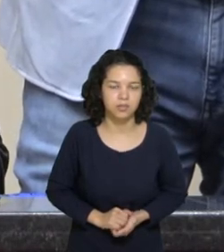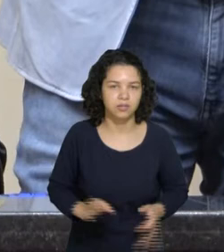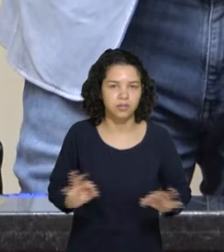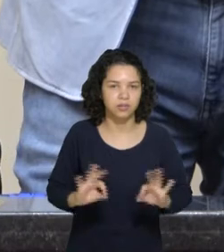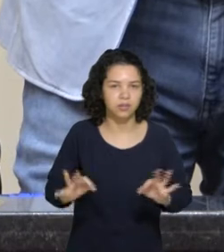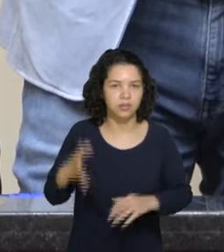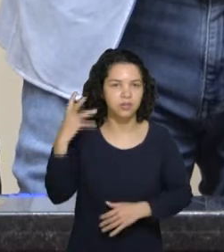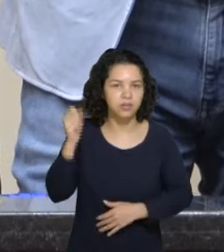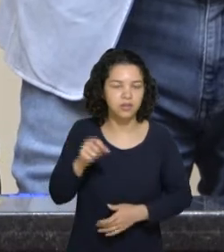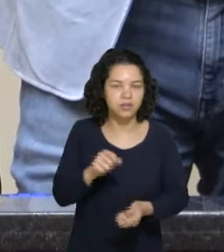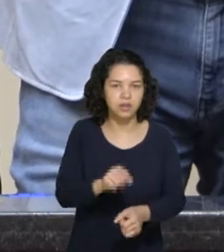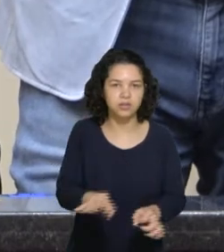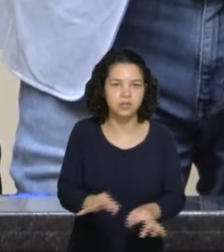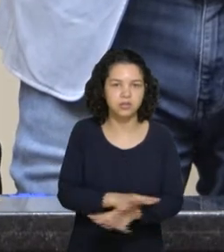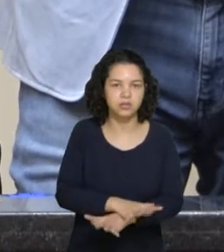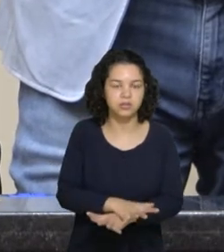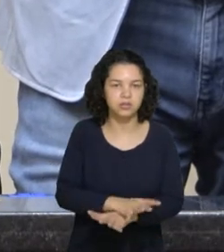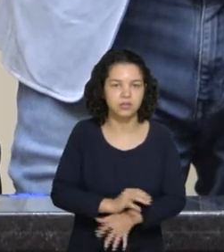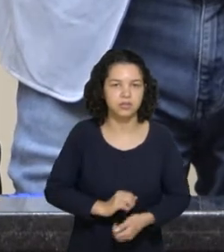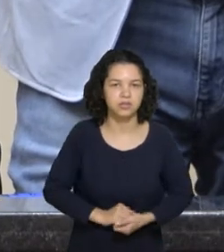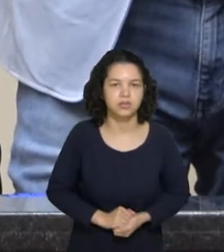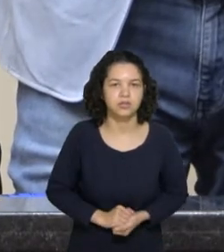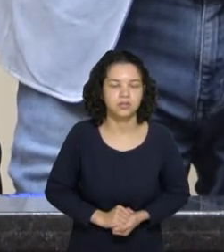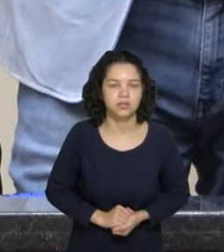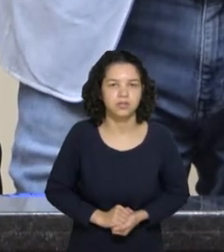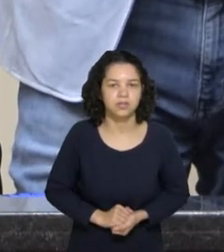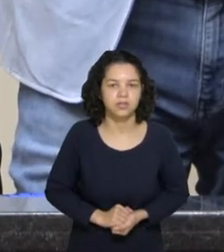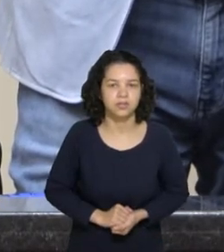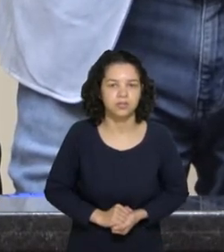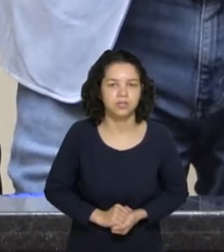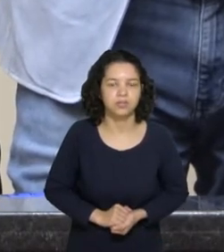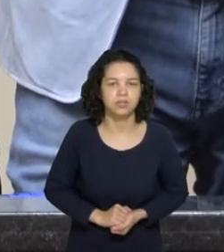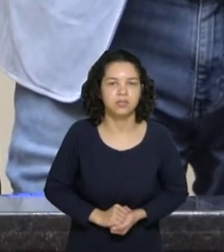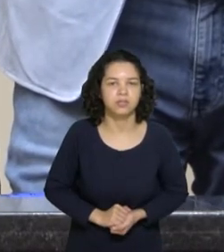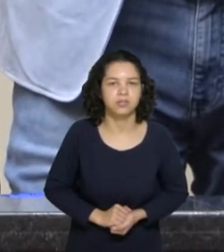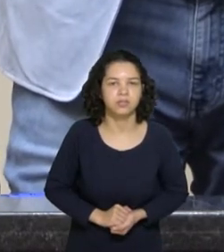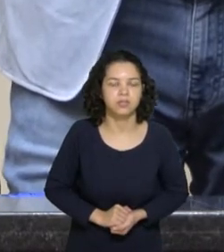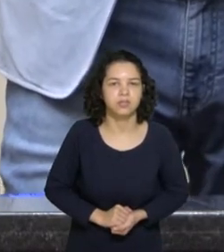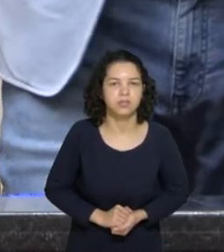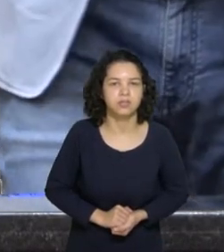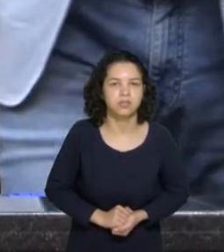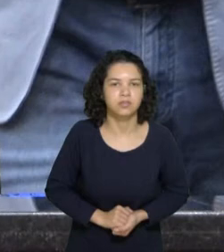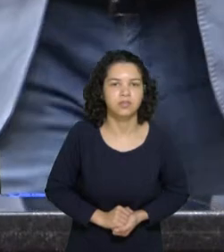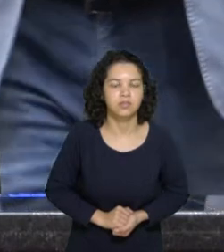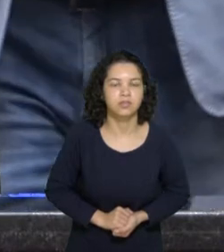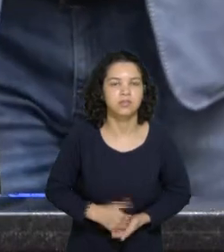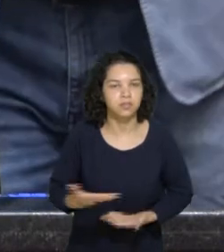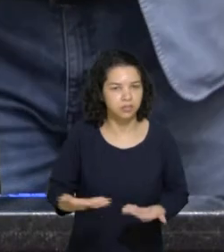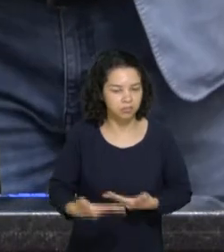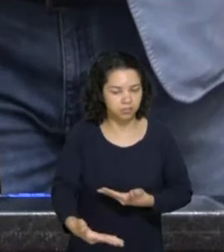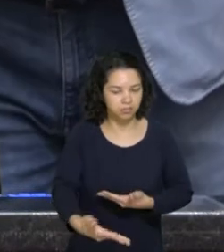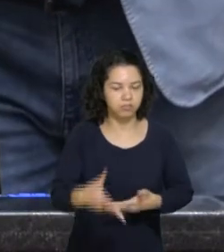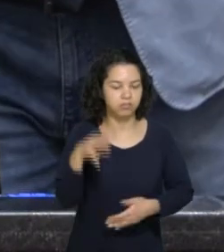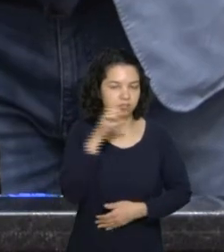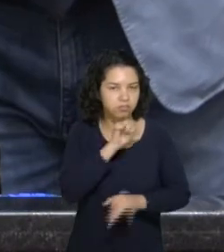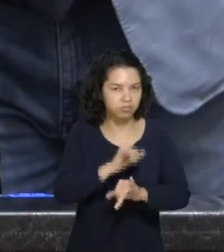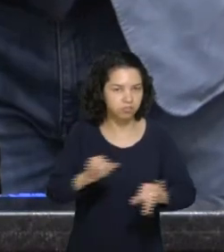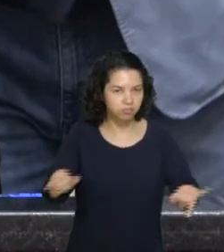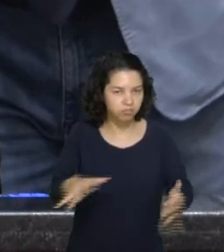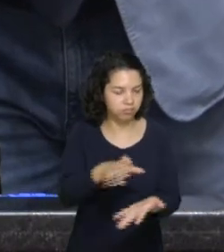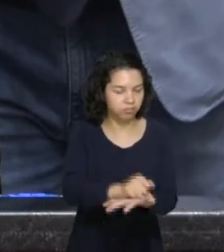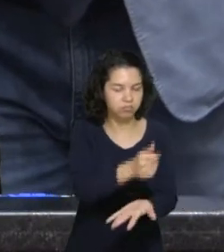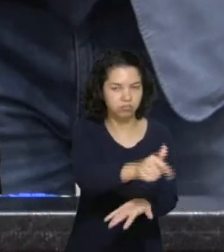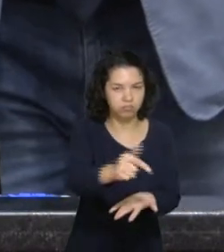mais oradores inscritos para as breves comunicações, nós passamos ao horário.